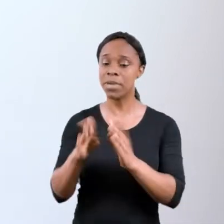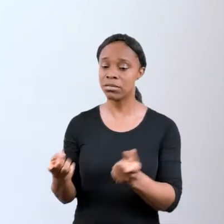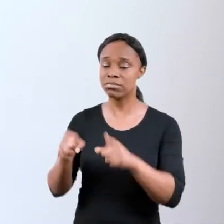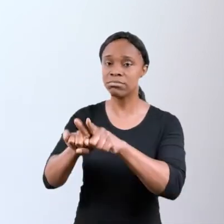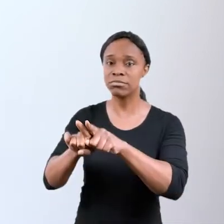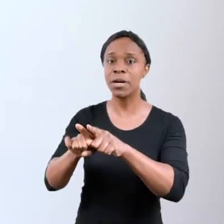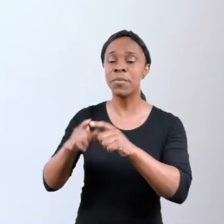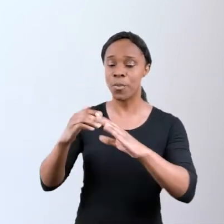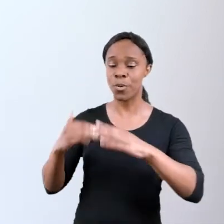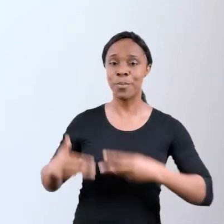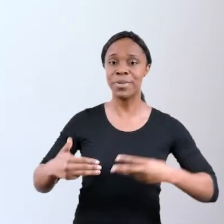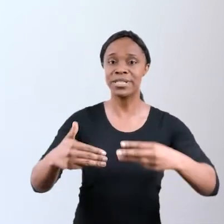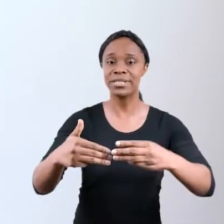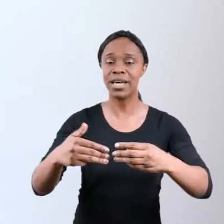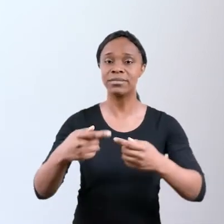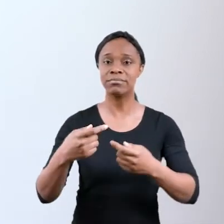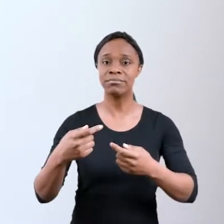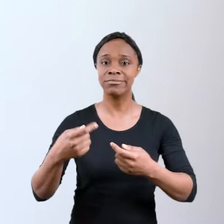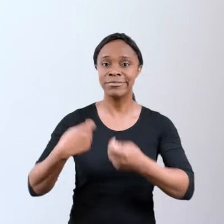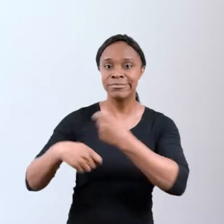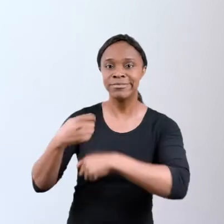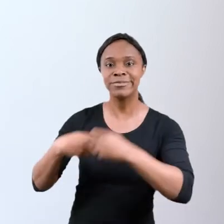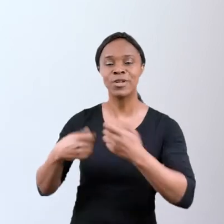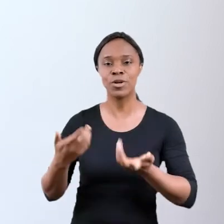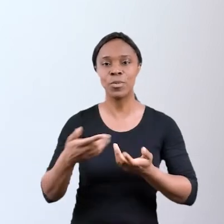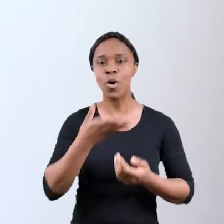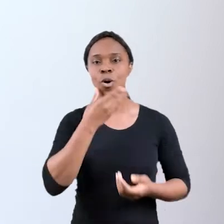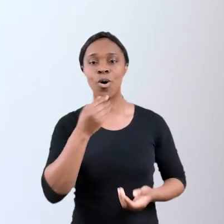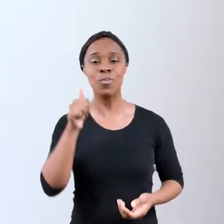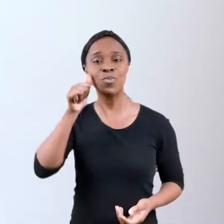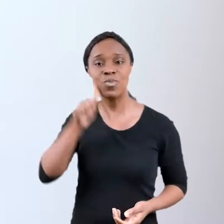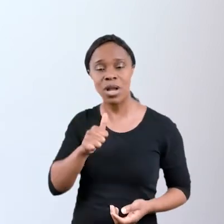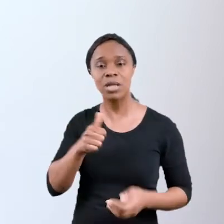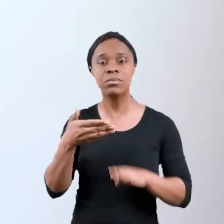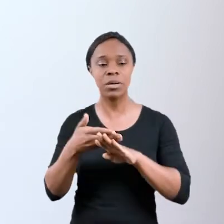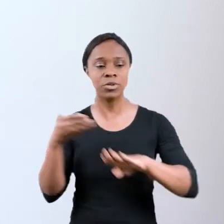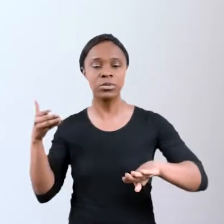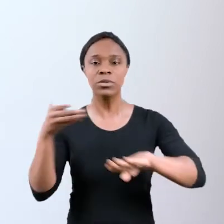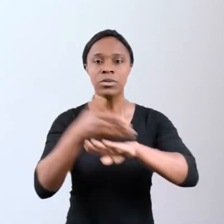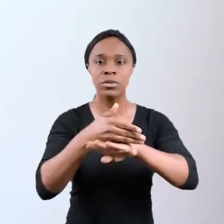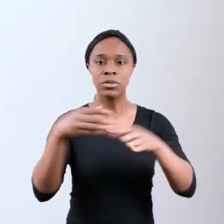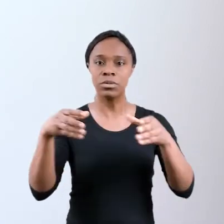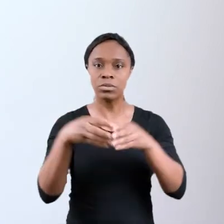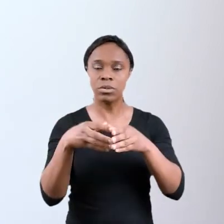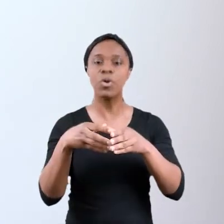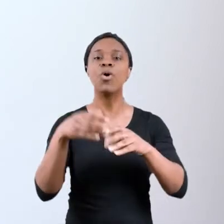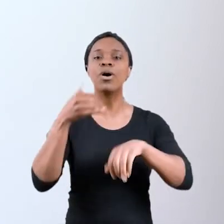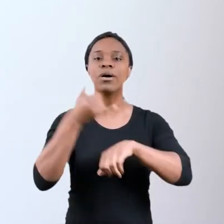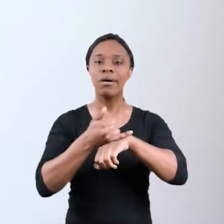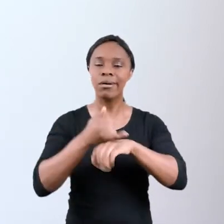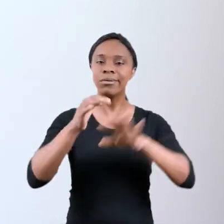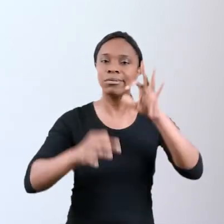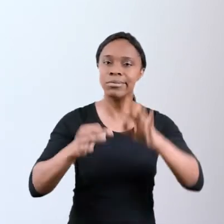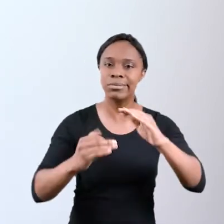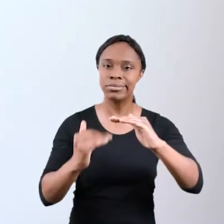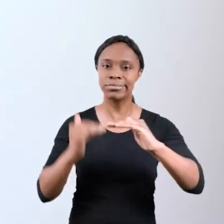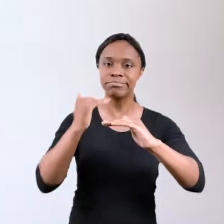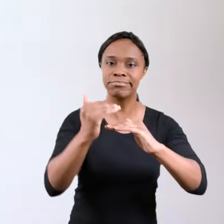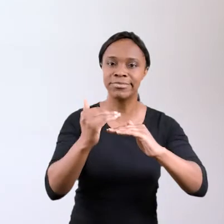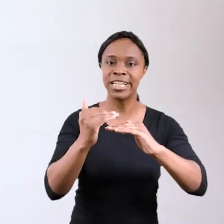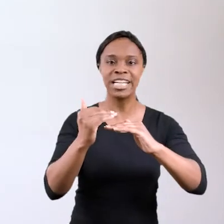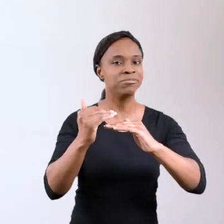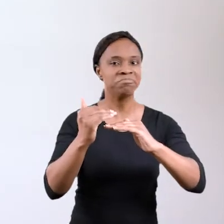Economia, mostram que o acesso de homens e mulheres aos cargos do Poder Executivo, do funcionalismo público, é